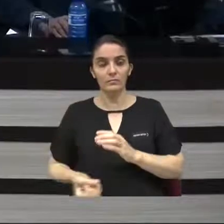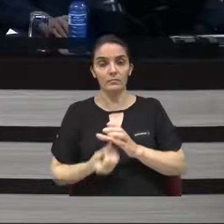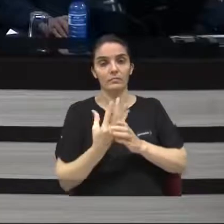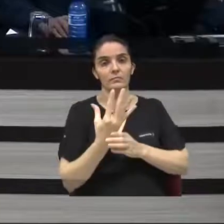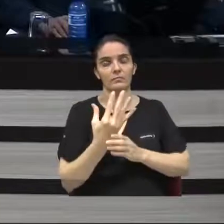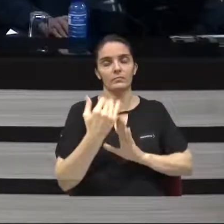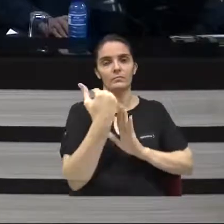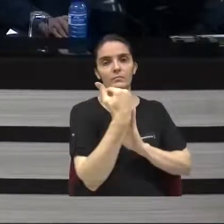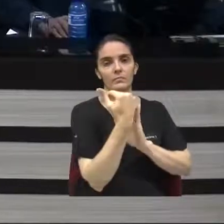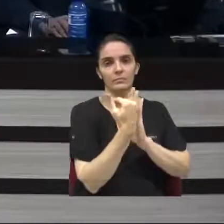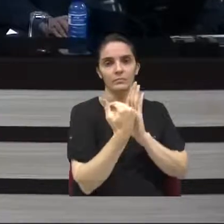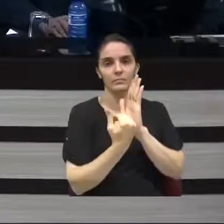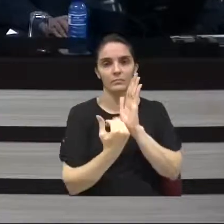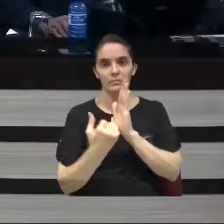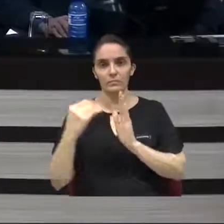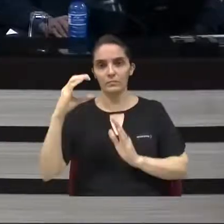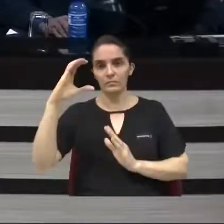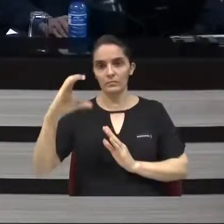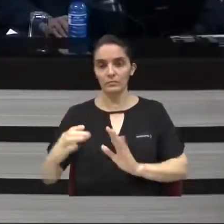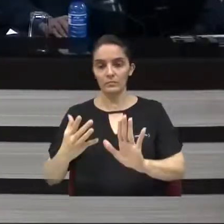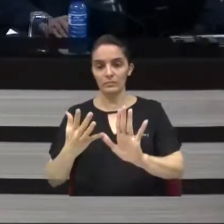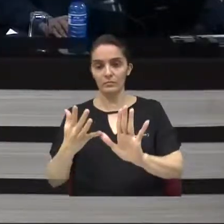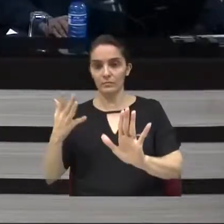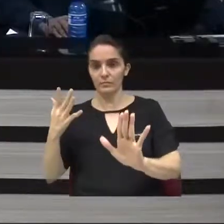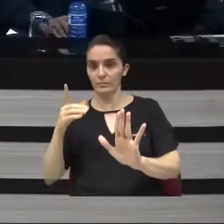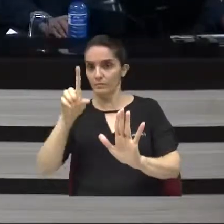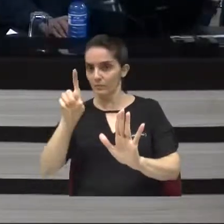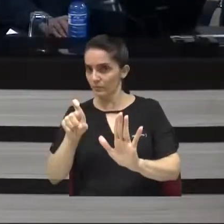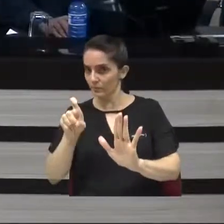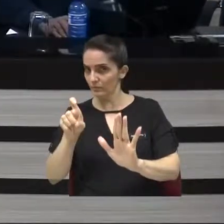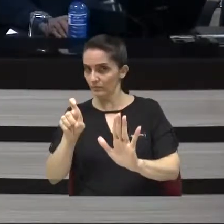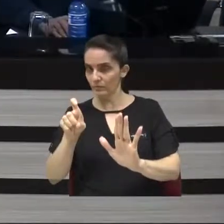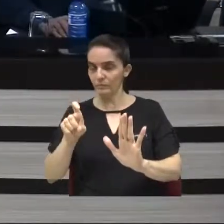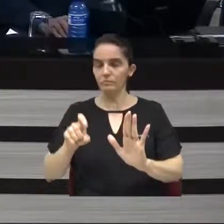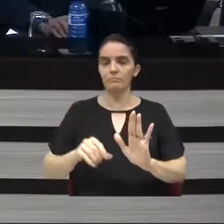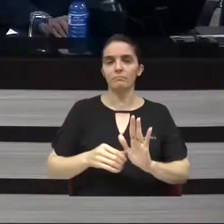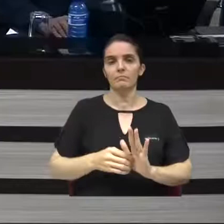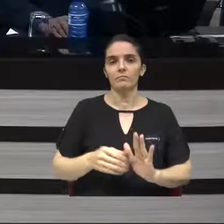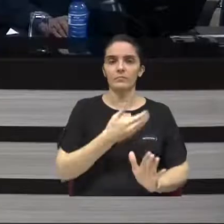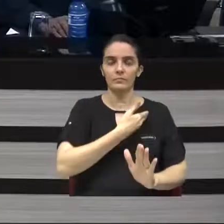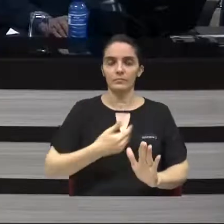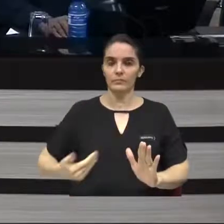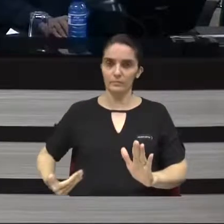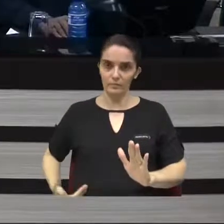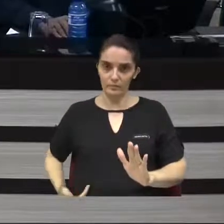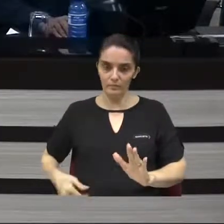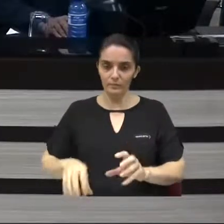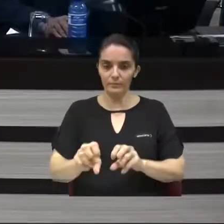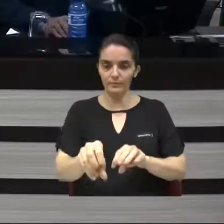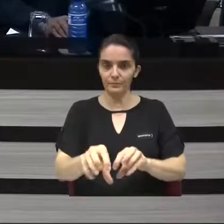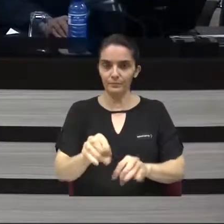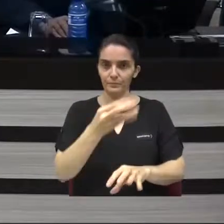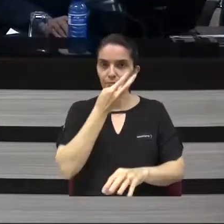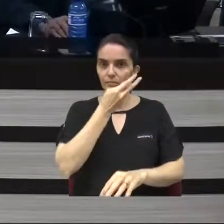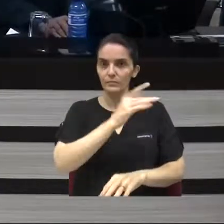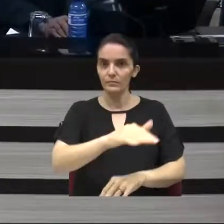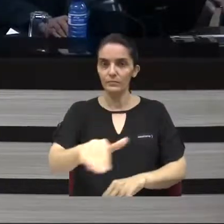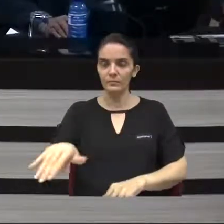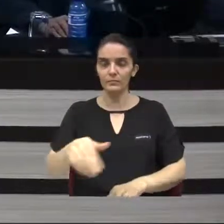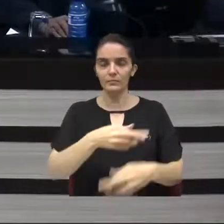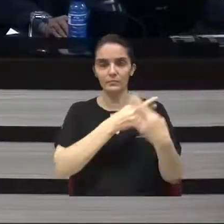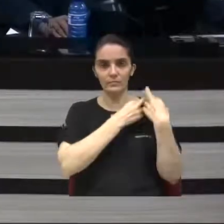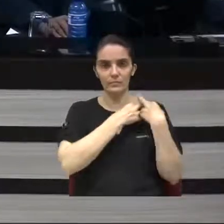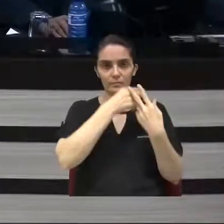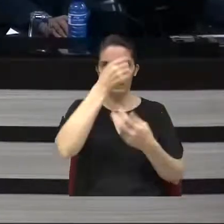programa Creche com Fila Única na rede de ensino público infantil e da outras providências. Autoria, doutor